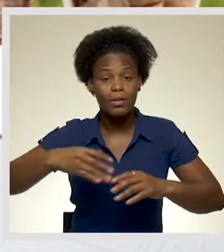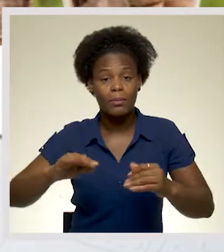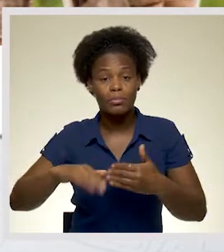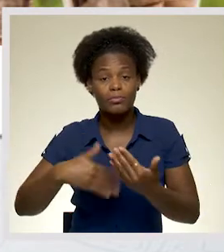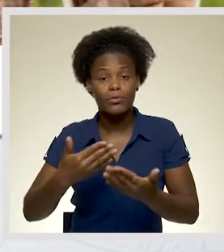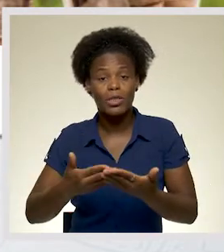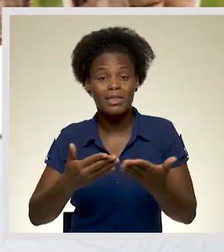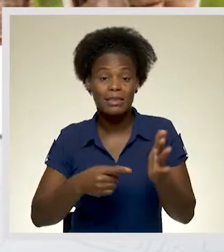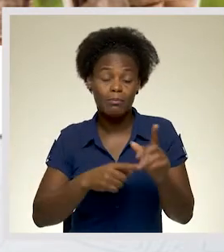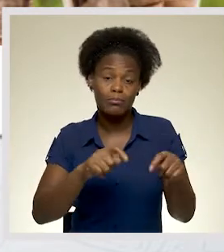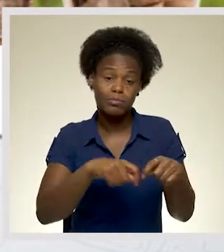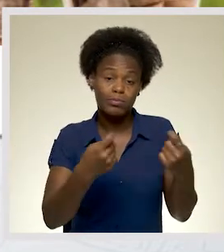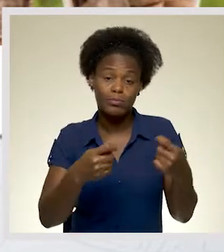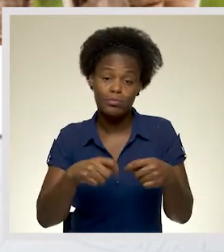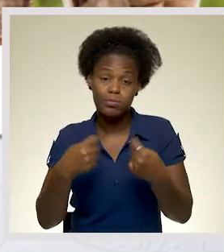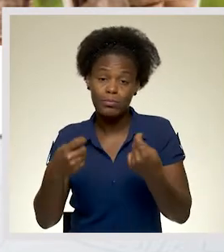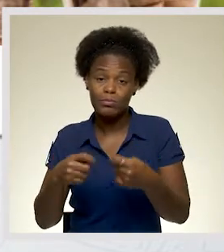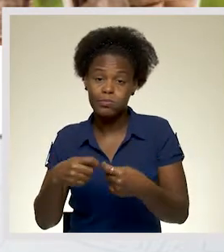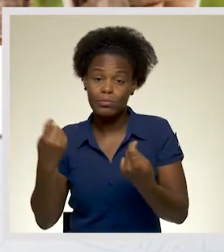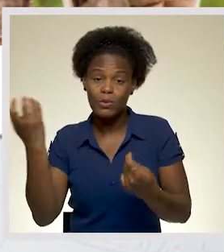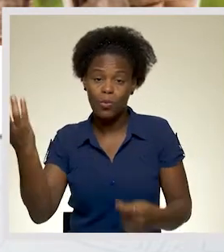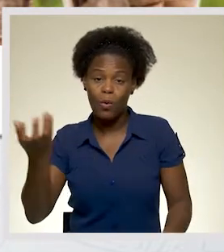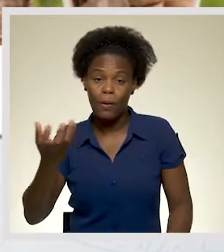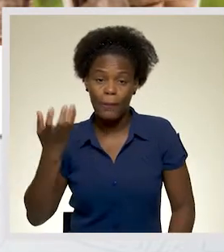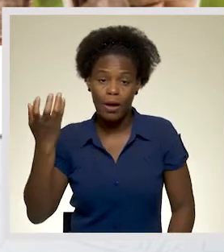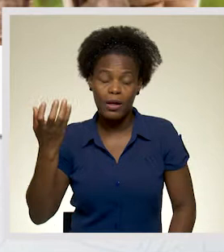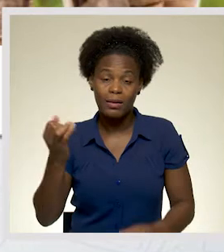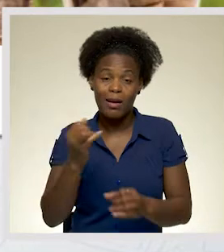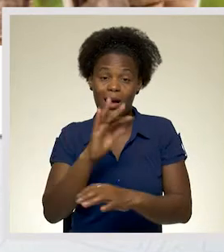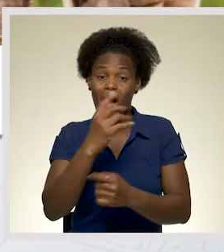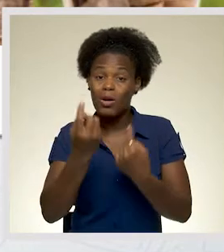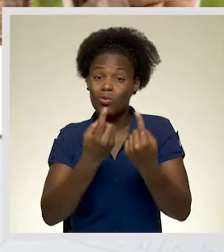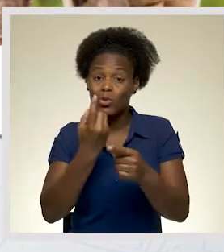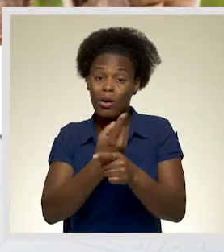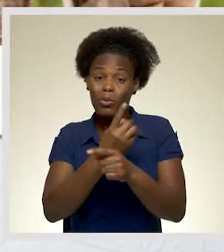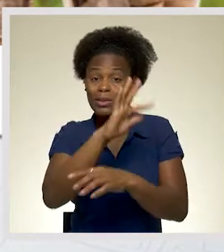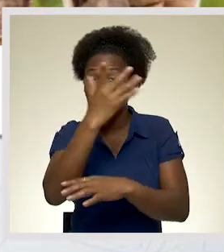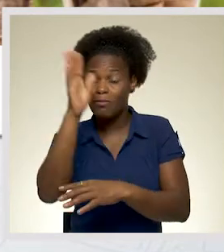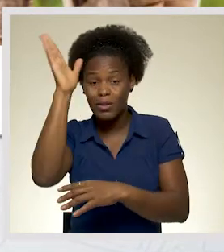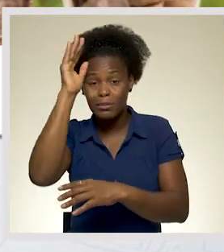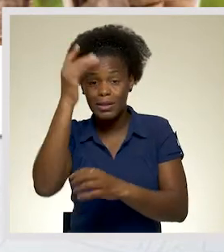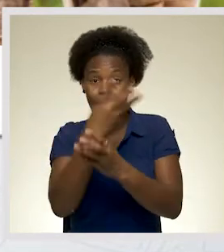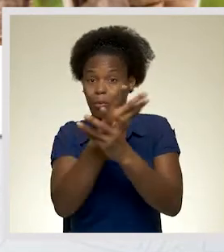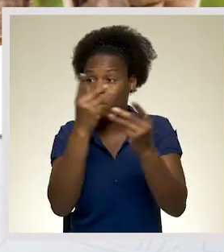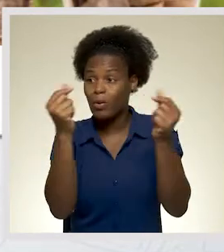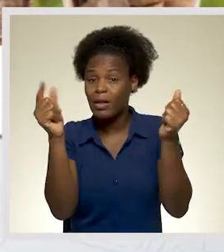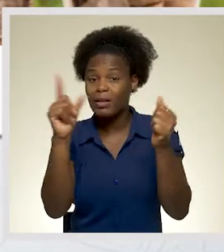proporcionando a degradação do ambiente, a extinção das espécies e a escassez da